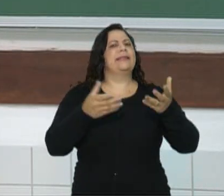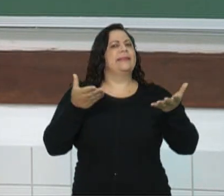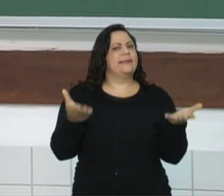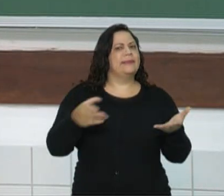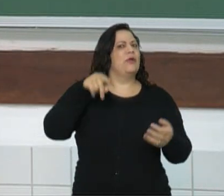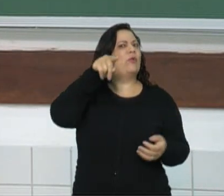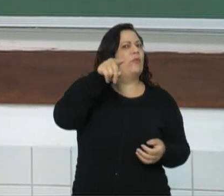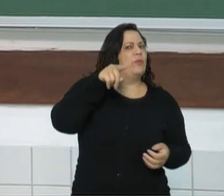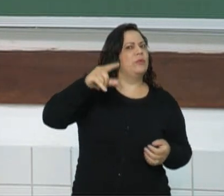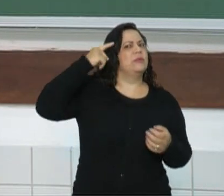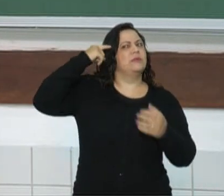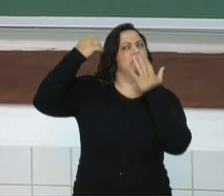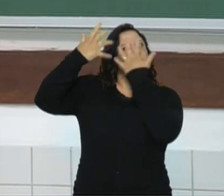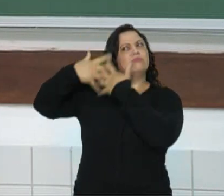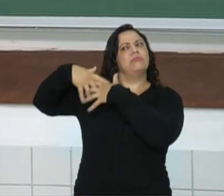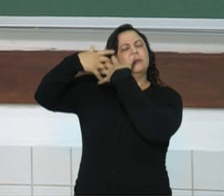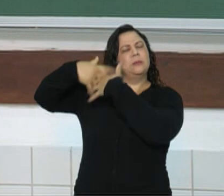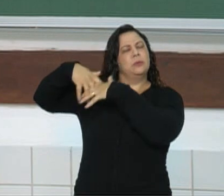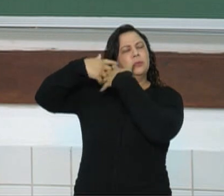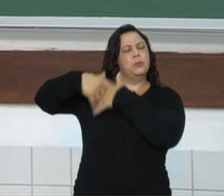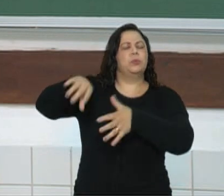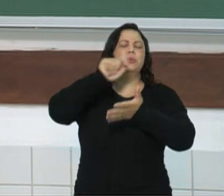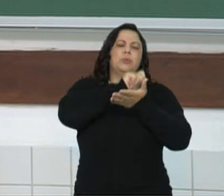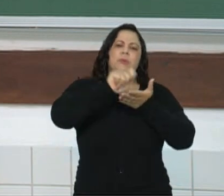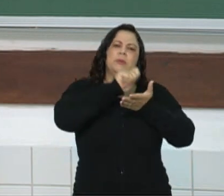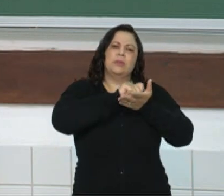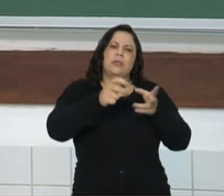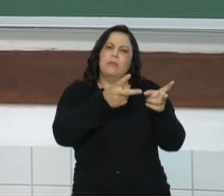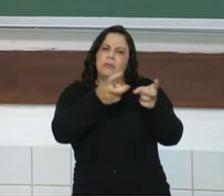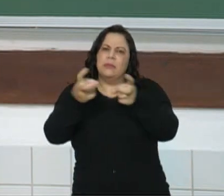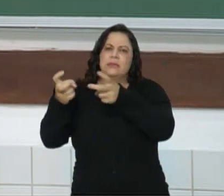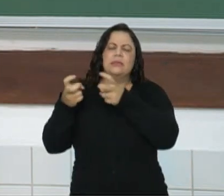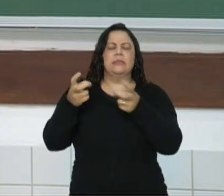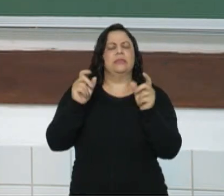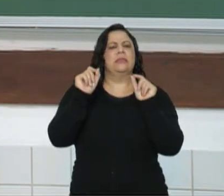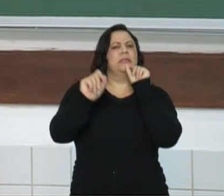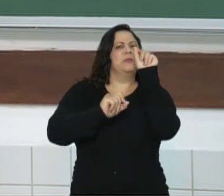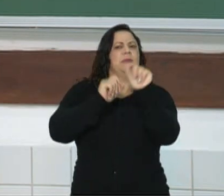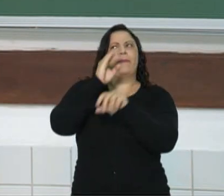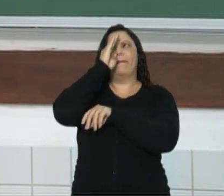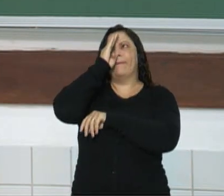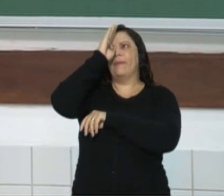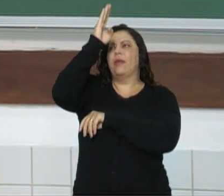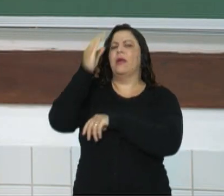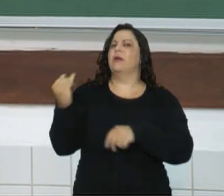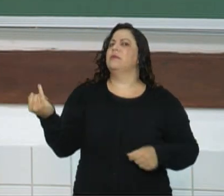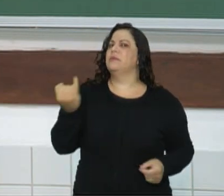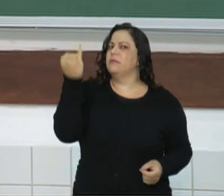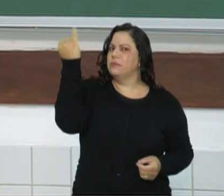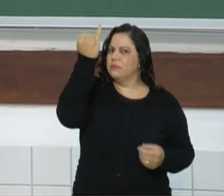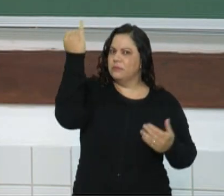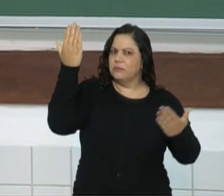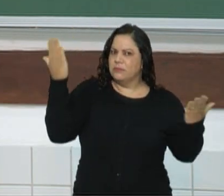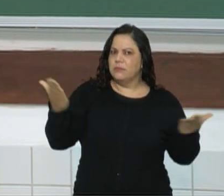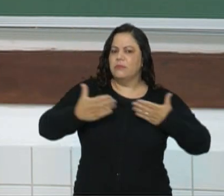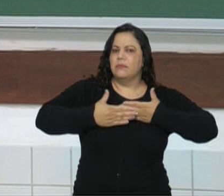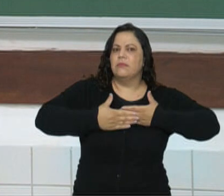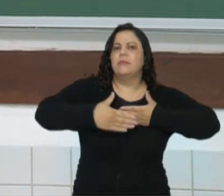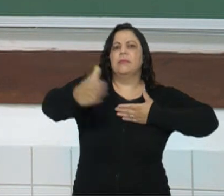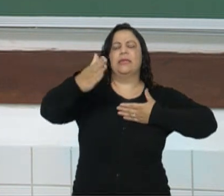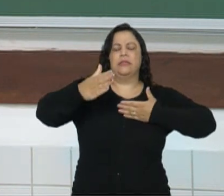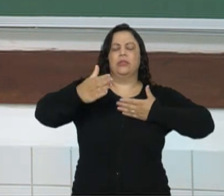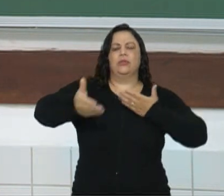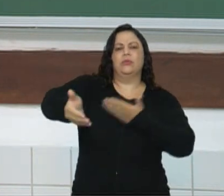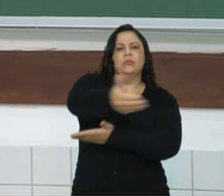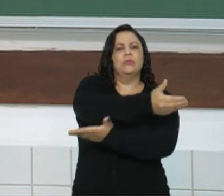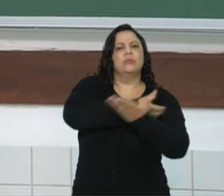fez a reflexão aí no seu caderno, perceba alguns elementos que são fundamentais para isso, principalmente pensando a partir do ciclo